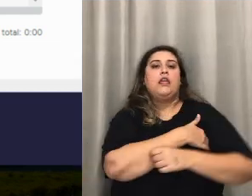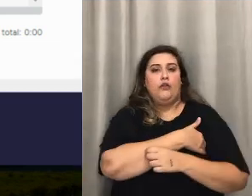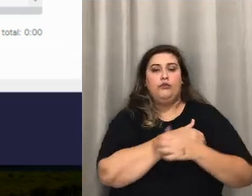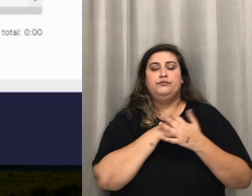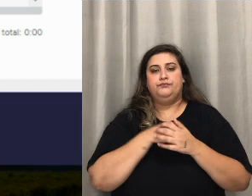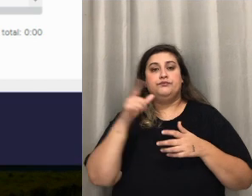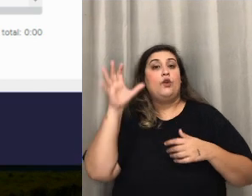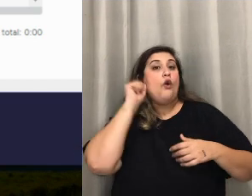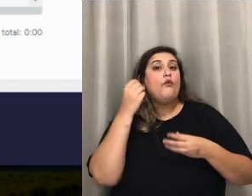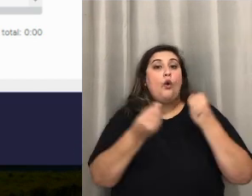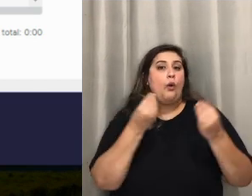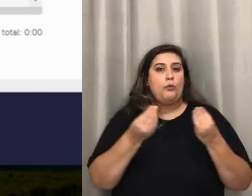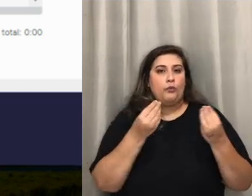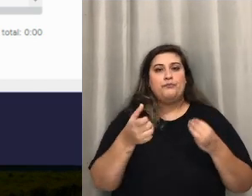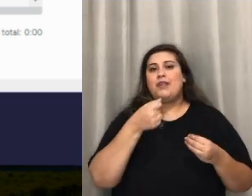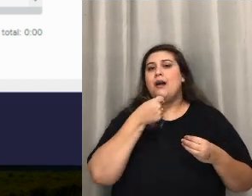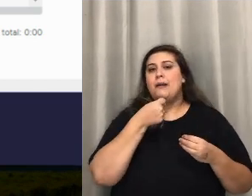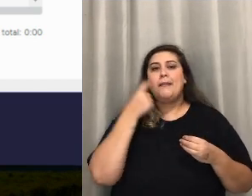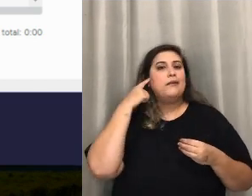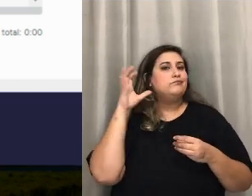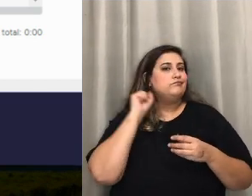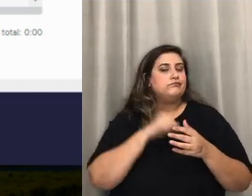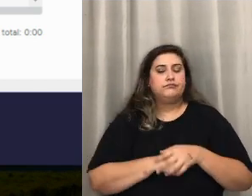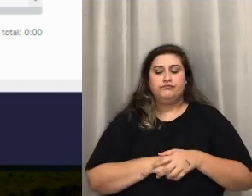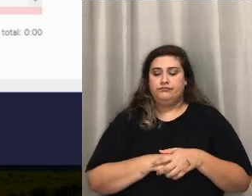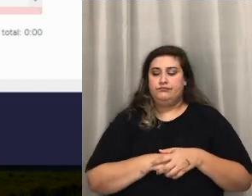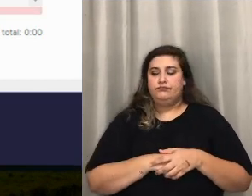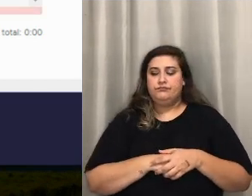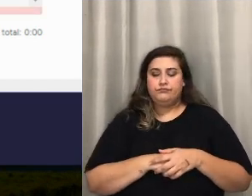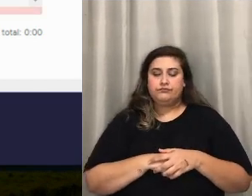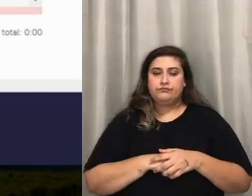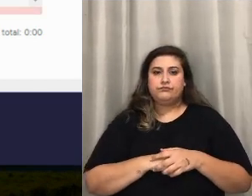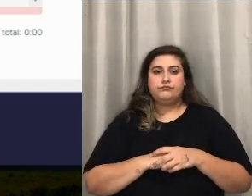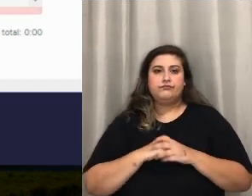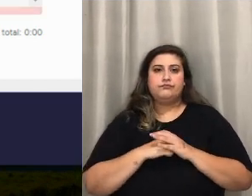arquivo. Vamos escutar como que ficou o nosso áudio.